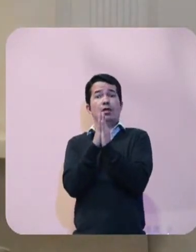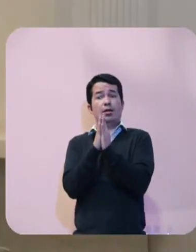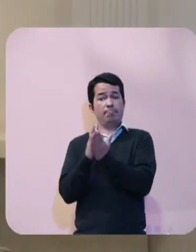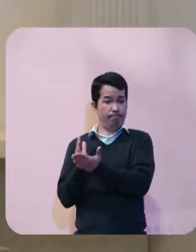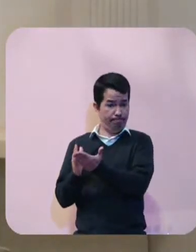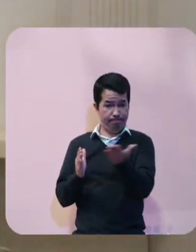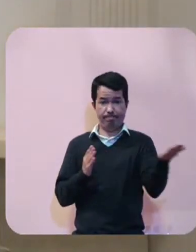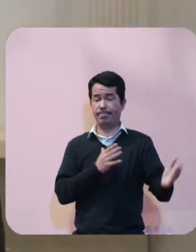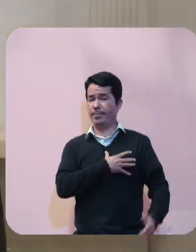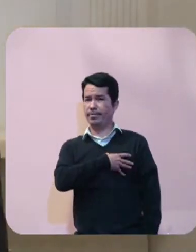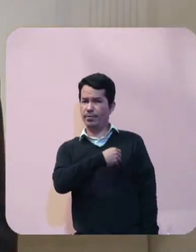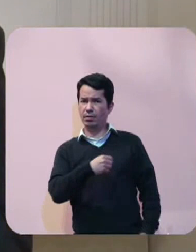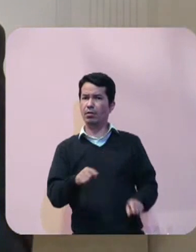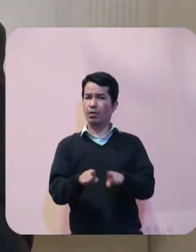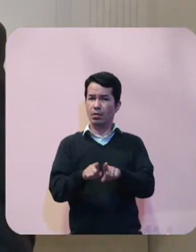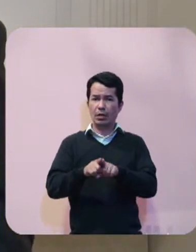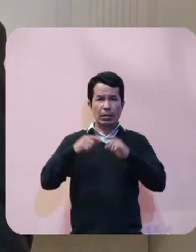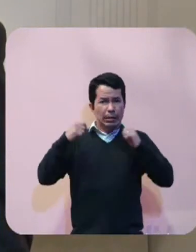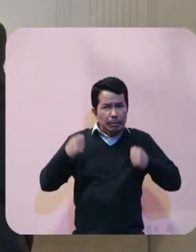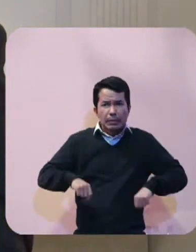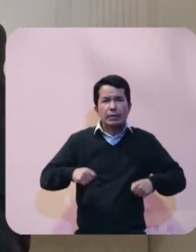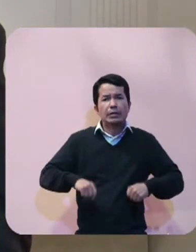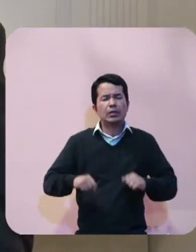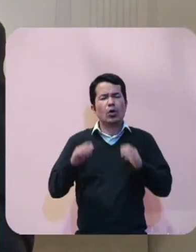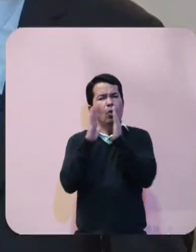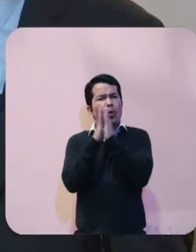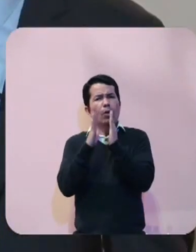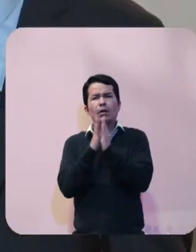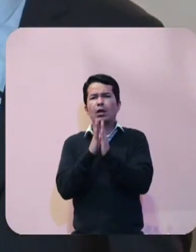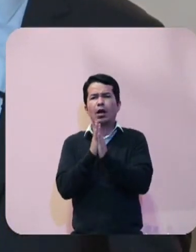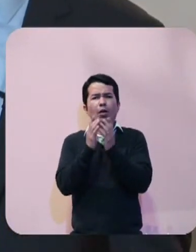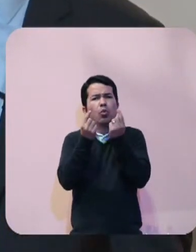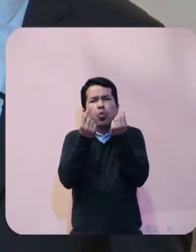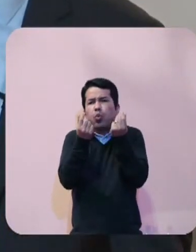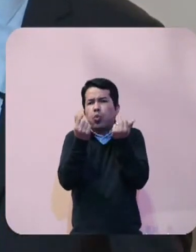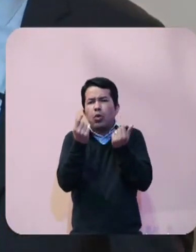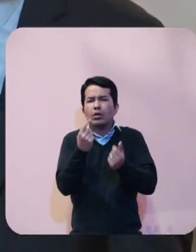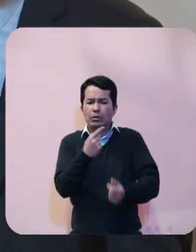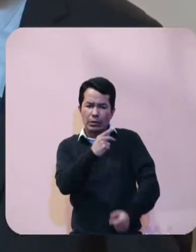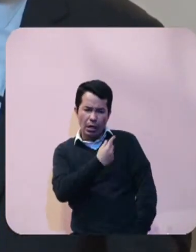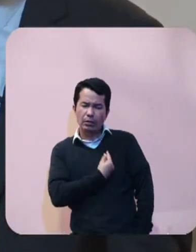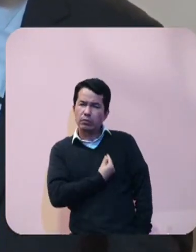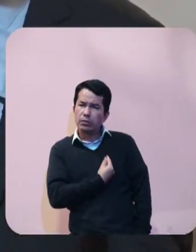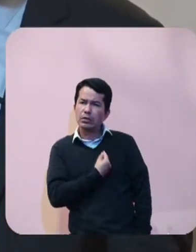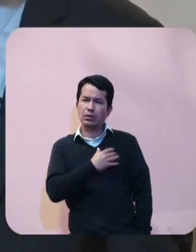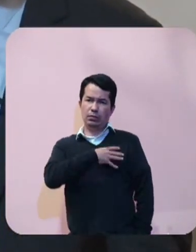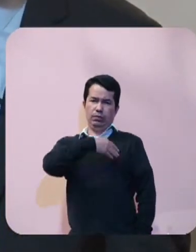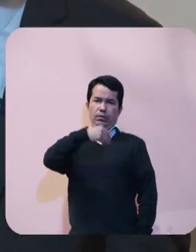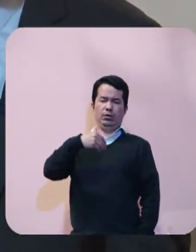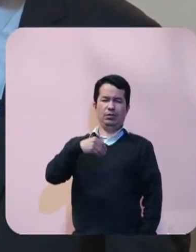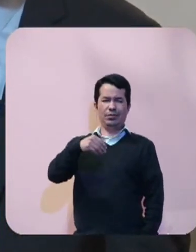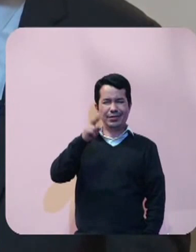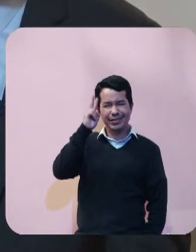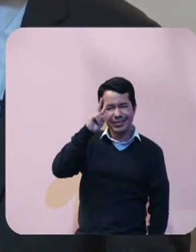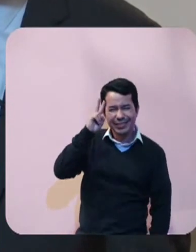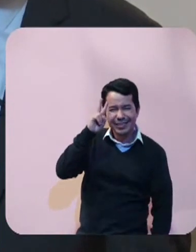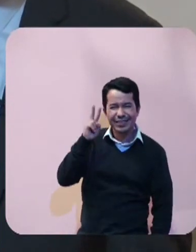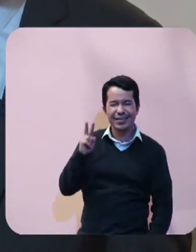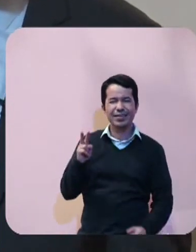sustento deles. O Senhor nos ensinou isso na oração do Pai Nosso: dá-nos hoje o